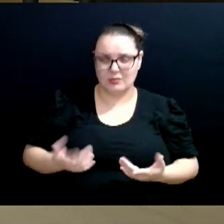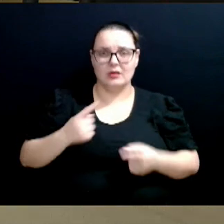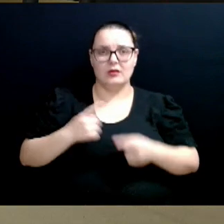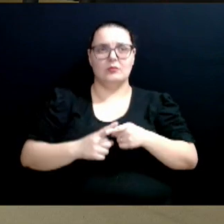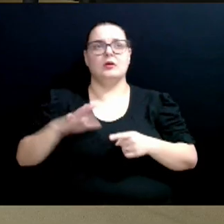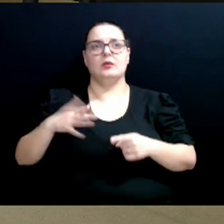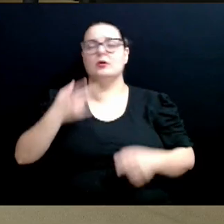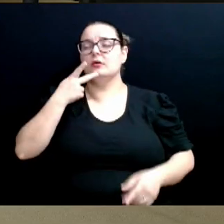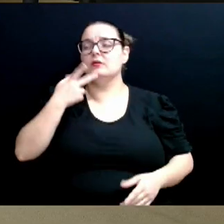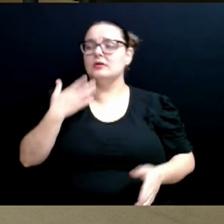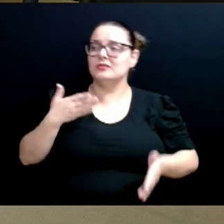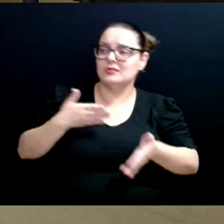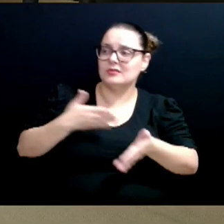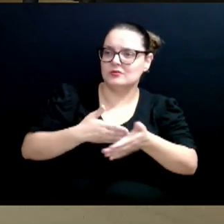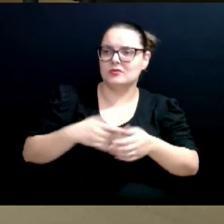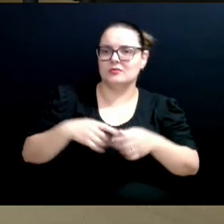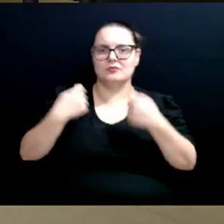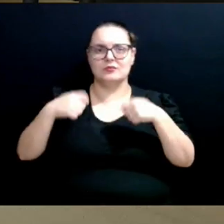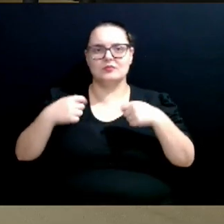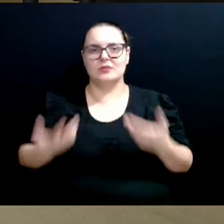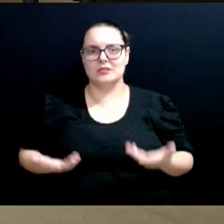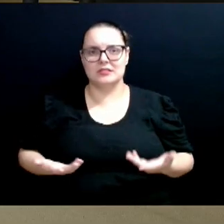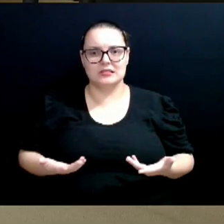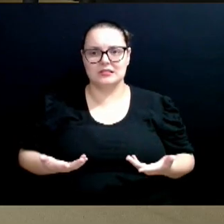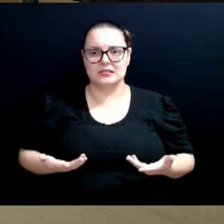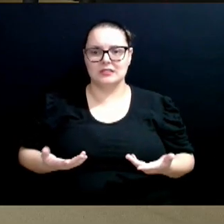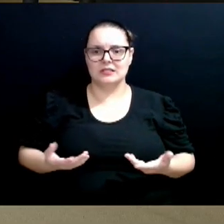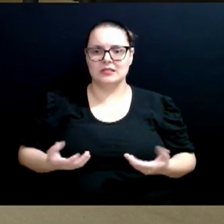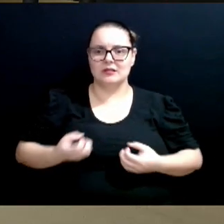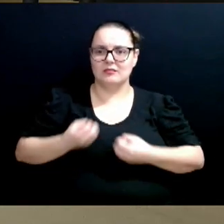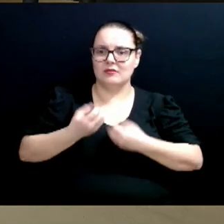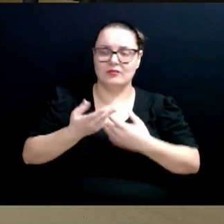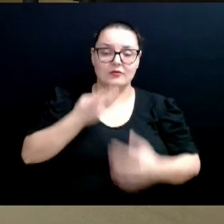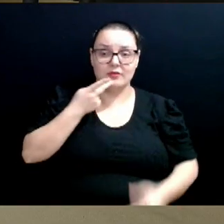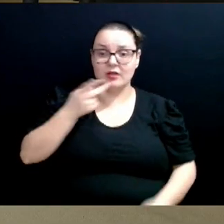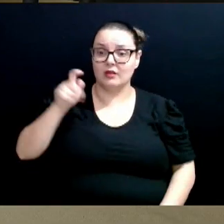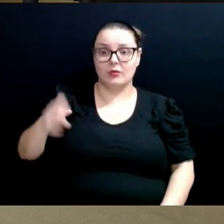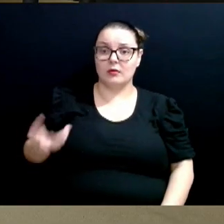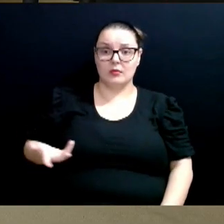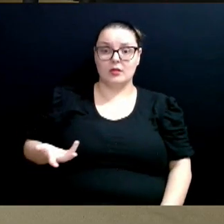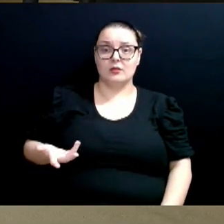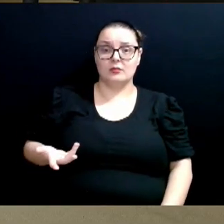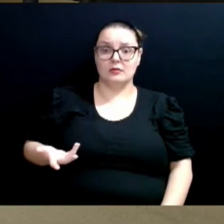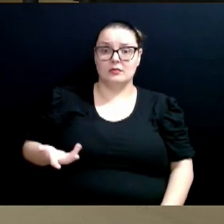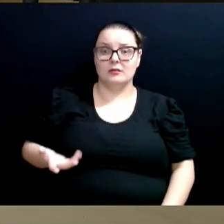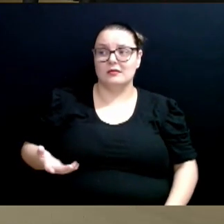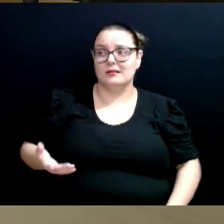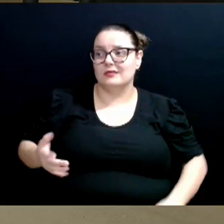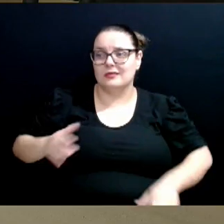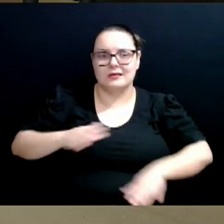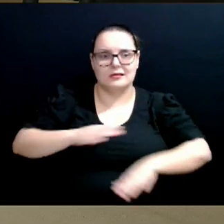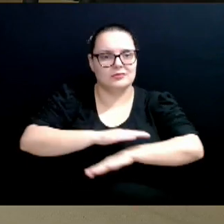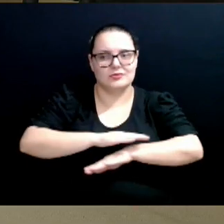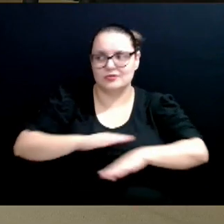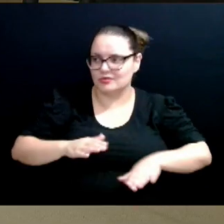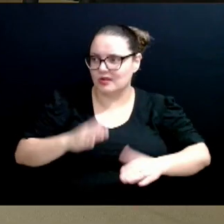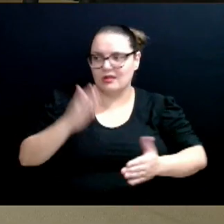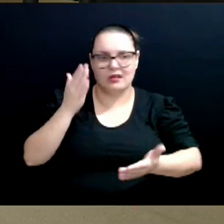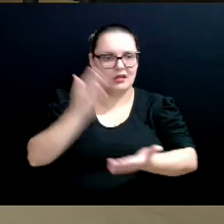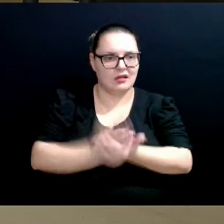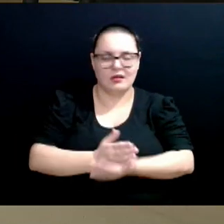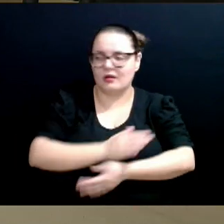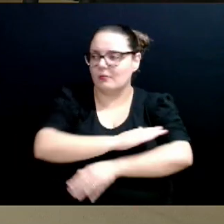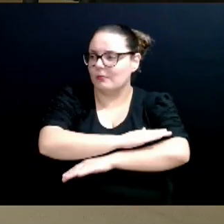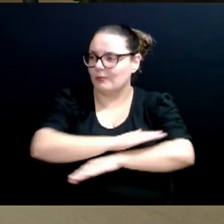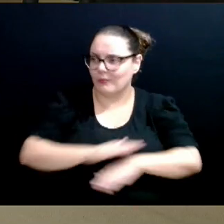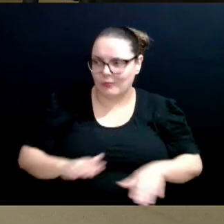você vai precisar externalizar, falar para o outro que chega, que você ali